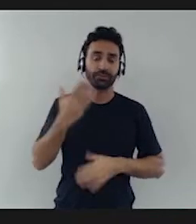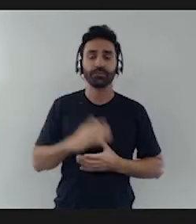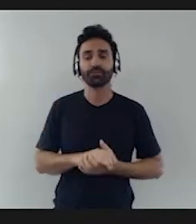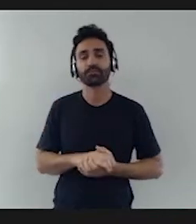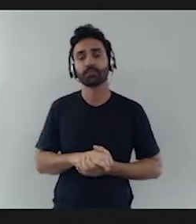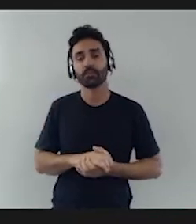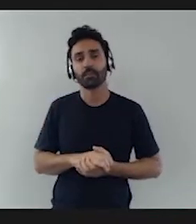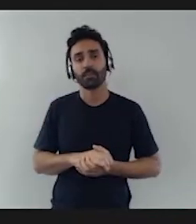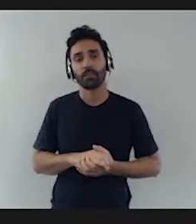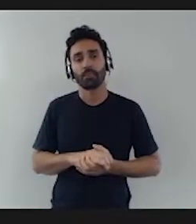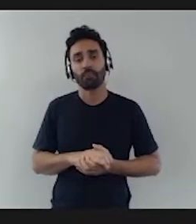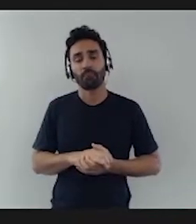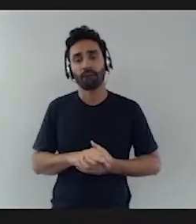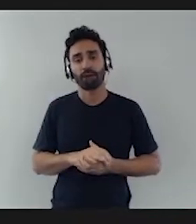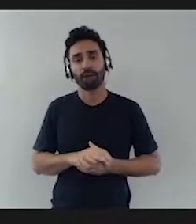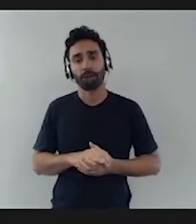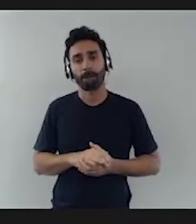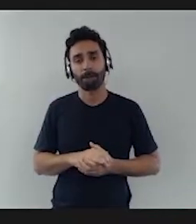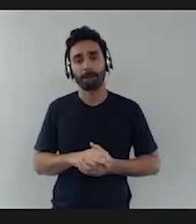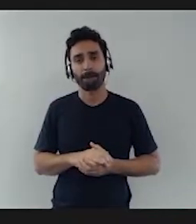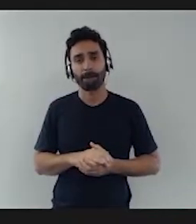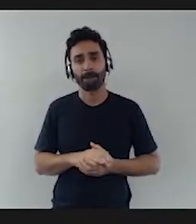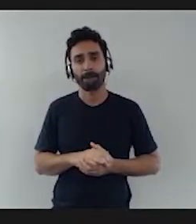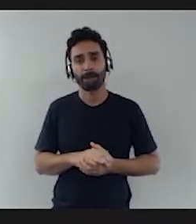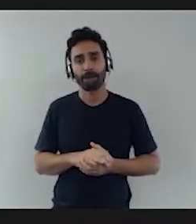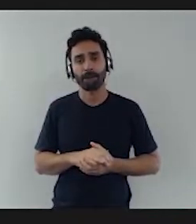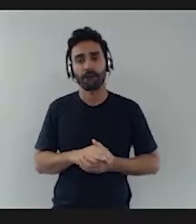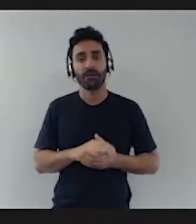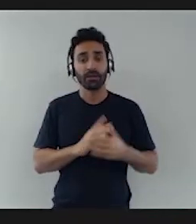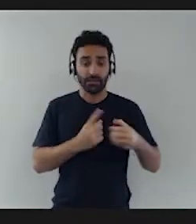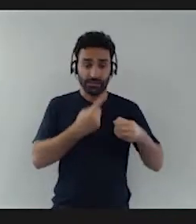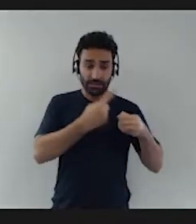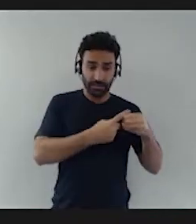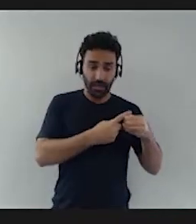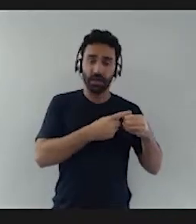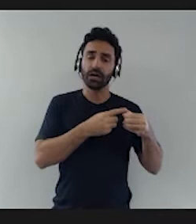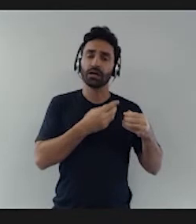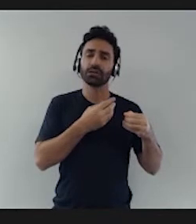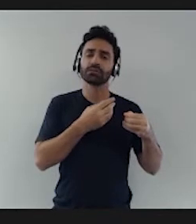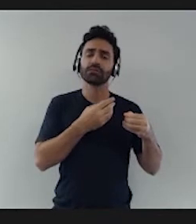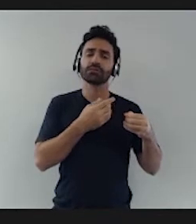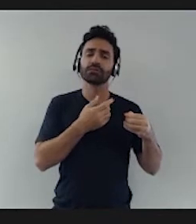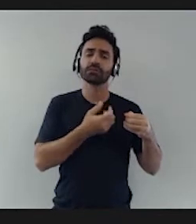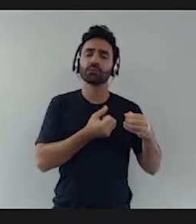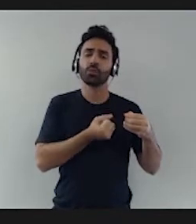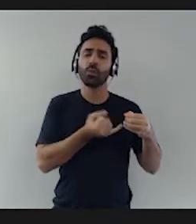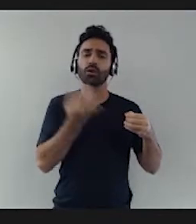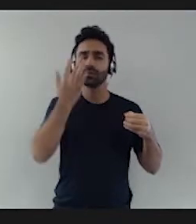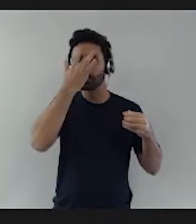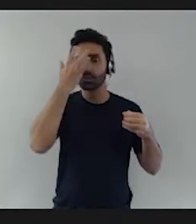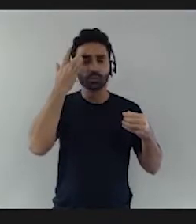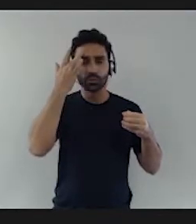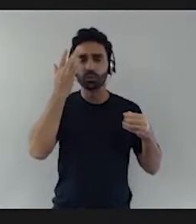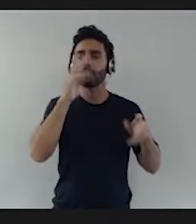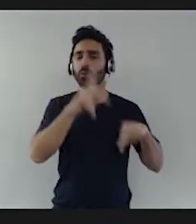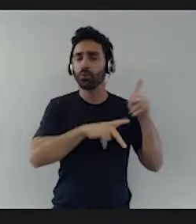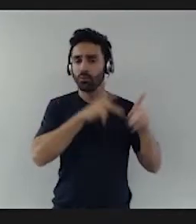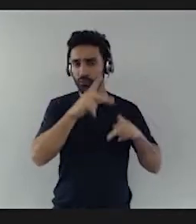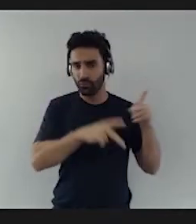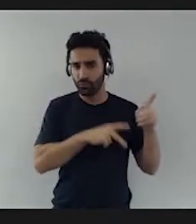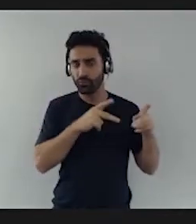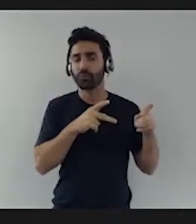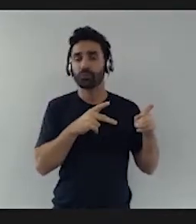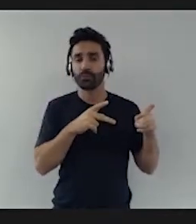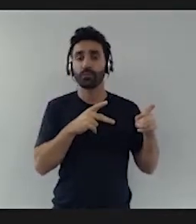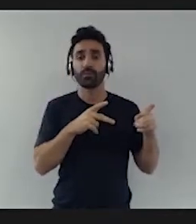Nós temos aí um critério que, para classificar uma cidade, seria um critério populacional, mas a gente vê que o critério populacional